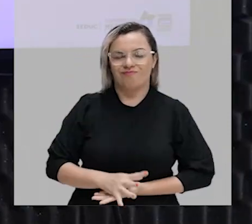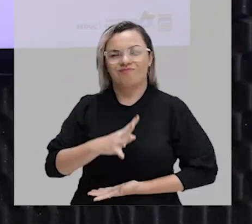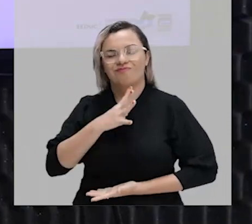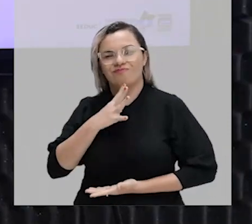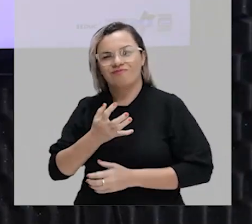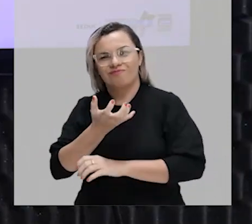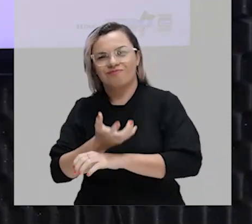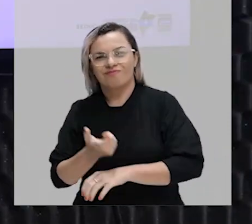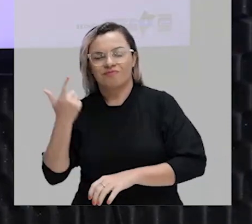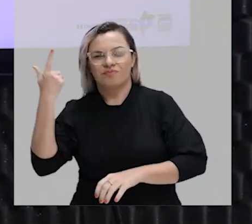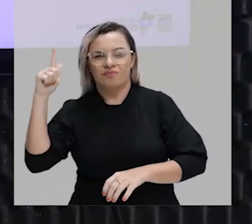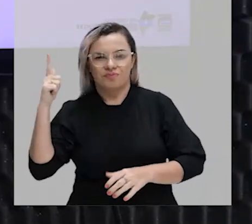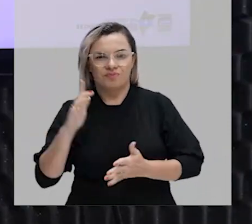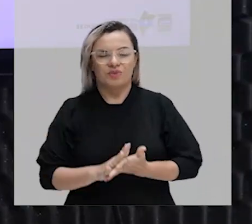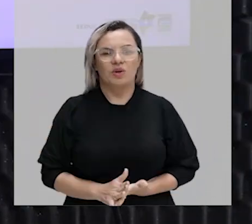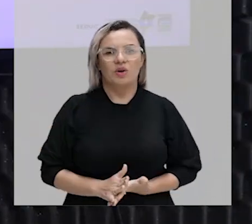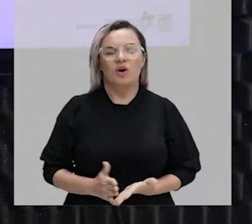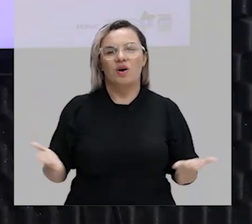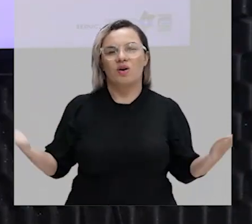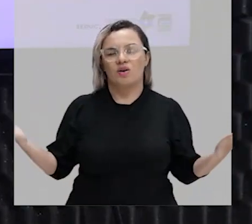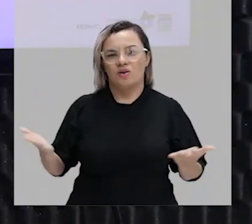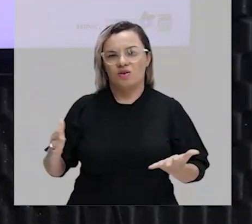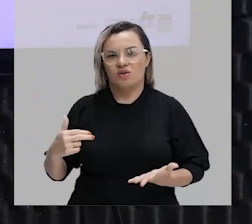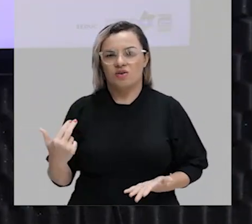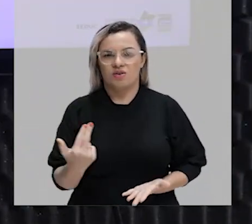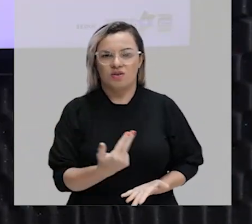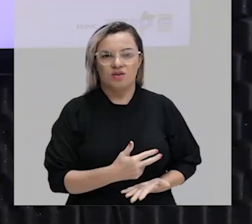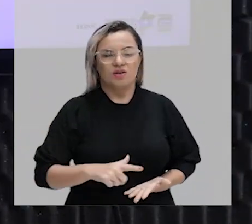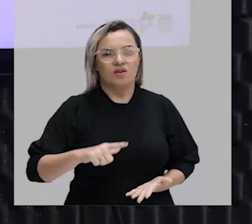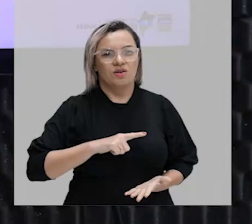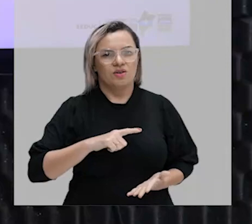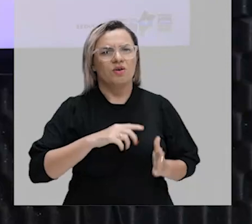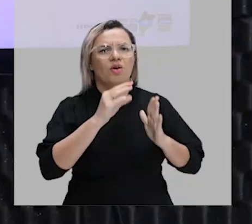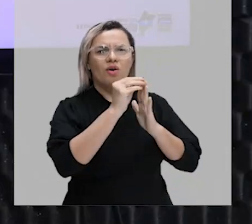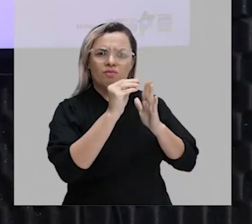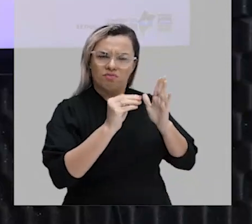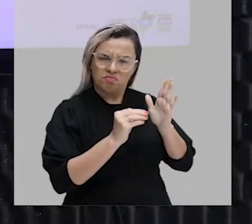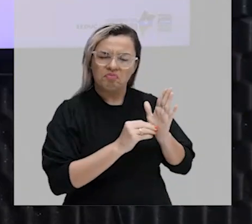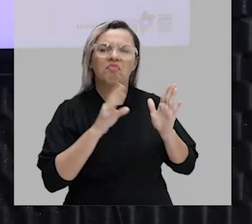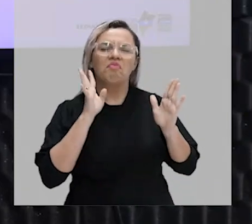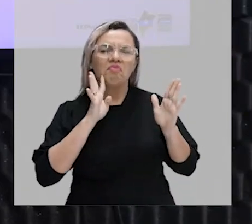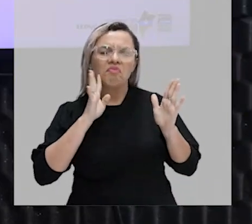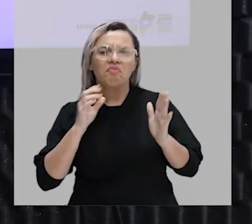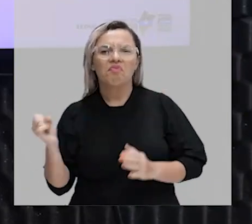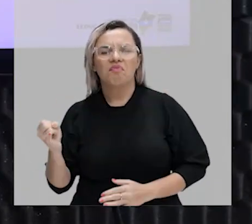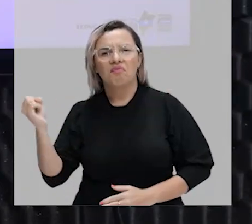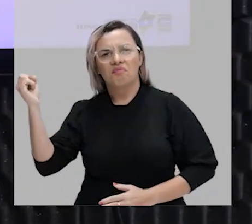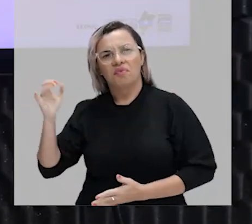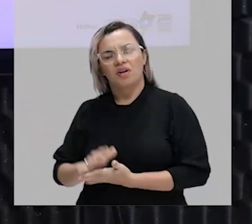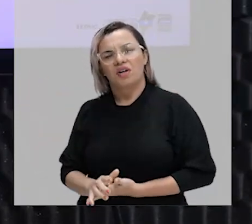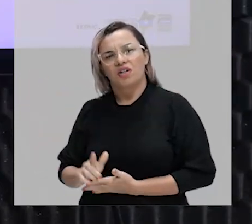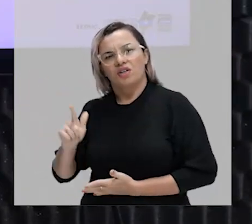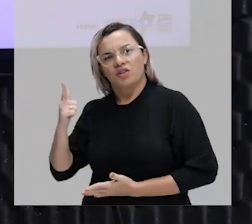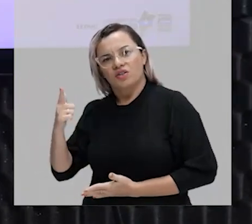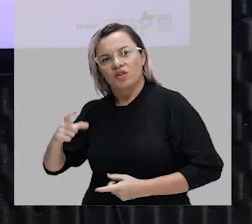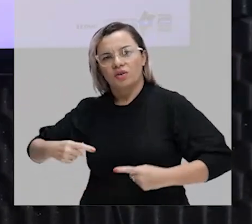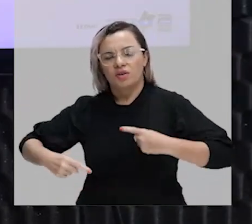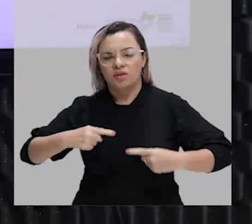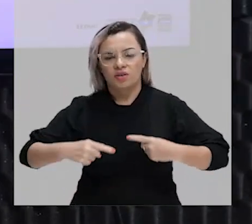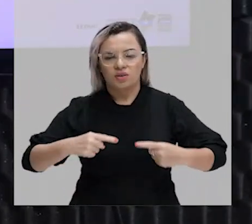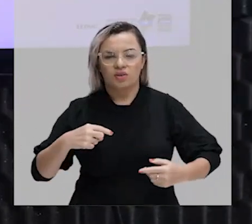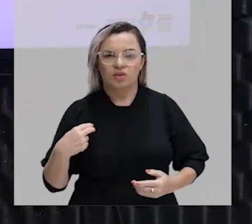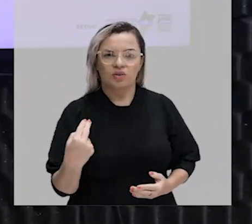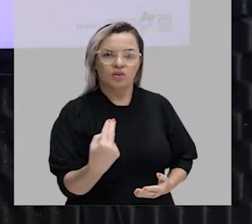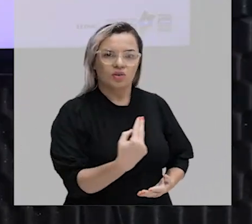a geografia. Hoje, galera, nós vamos ter uma aula muito bacana, uma aula muito importante a nível de geopolítica, tá? Nós estamos